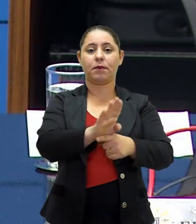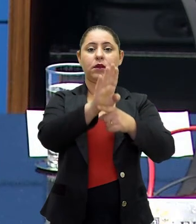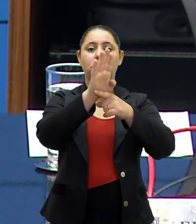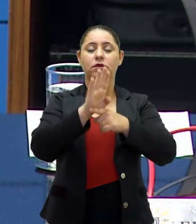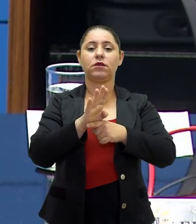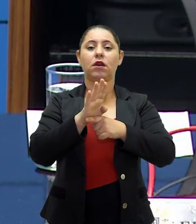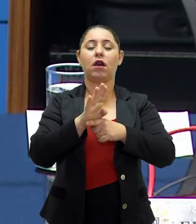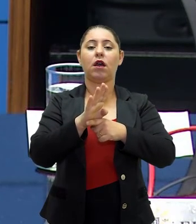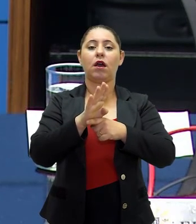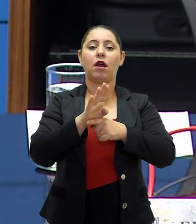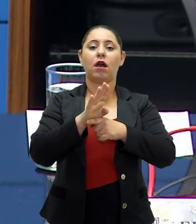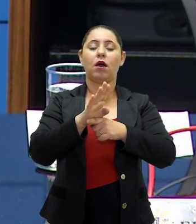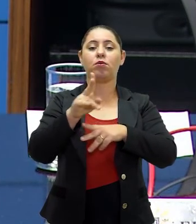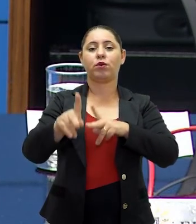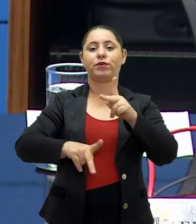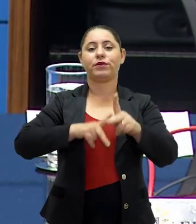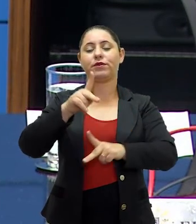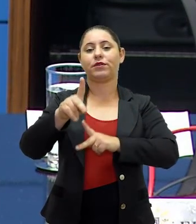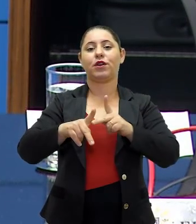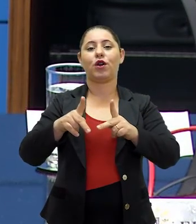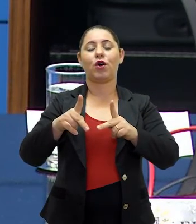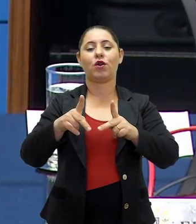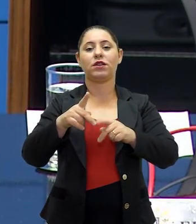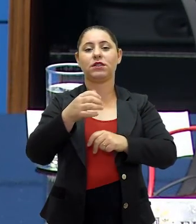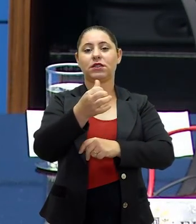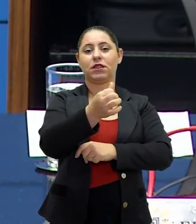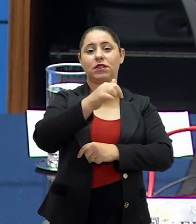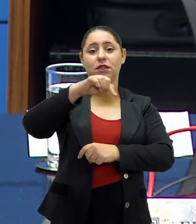é beneficiado é o cidadão, e nesse caso,